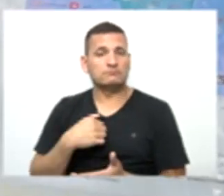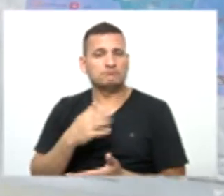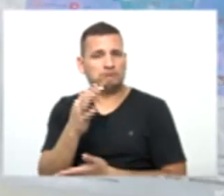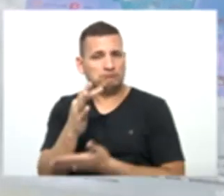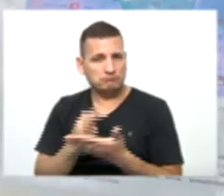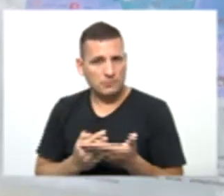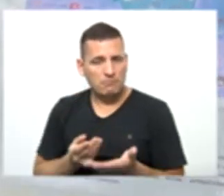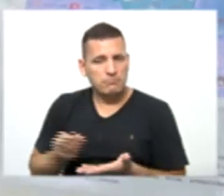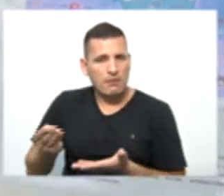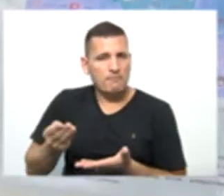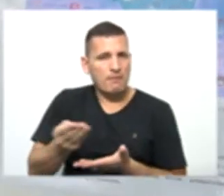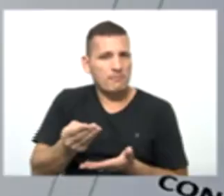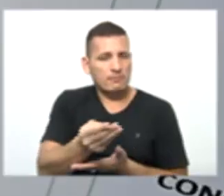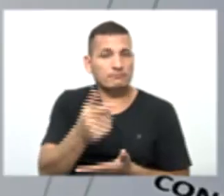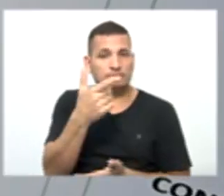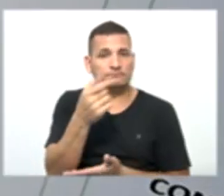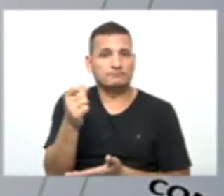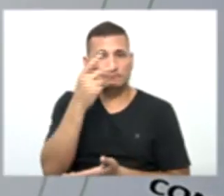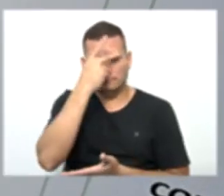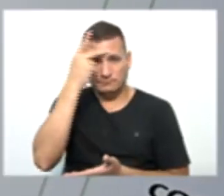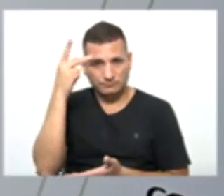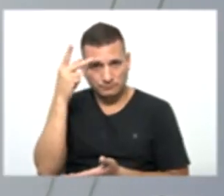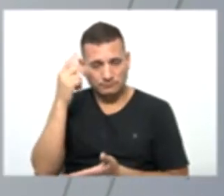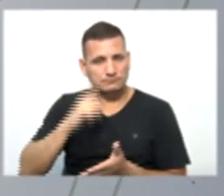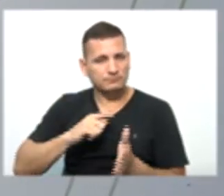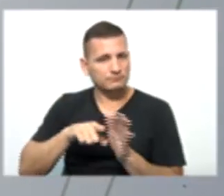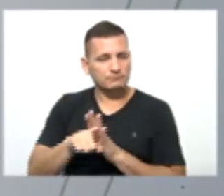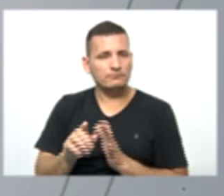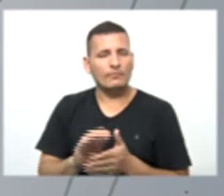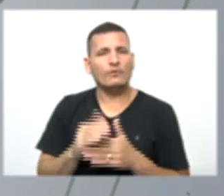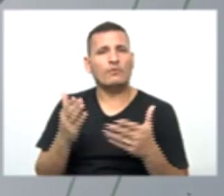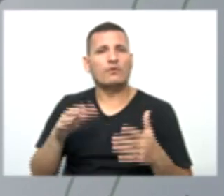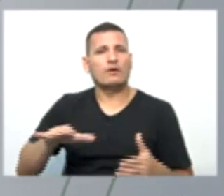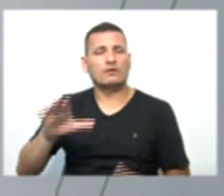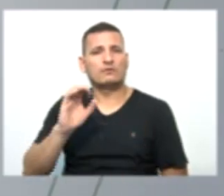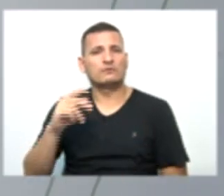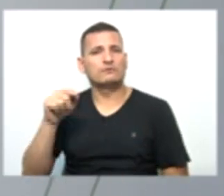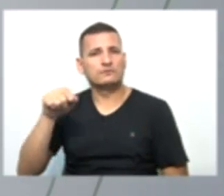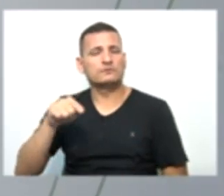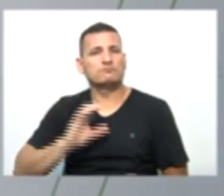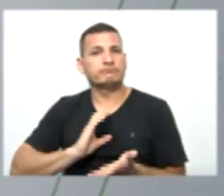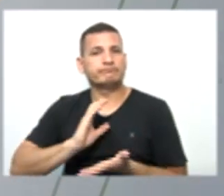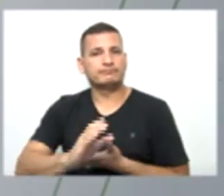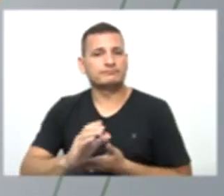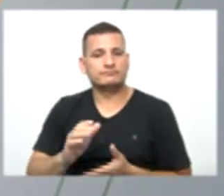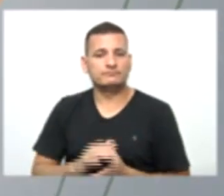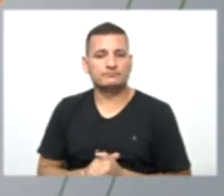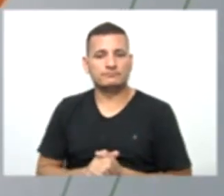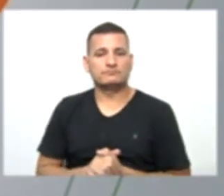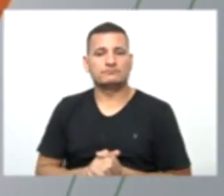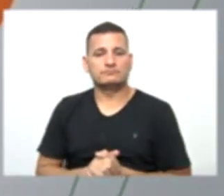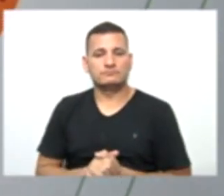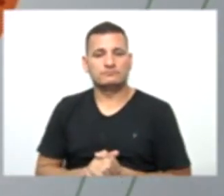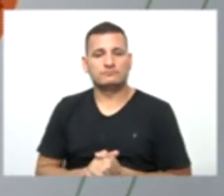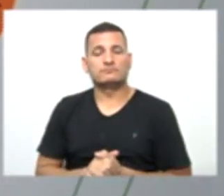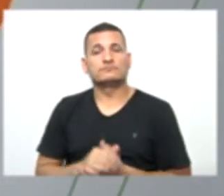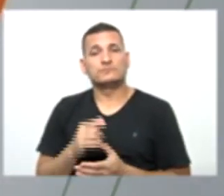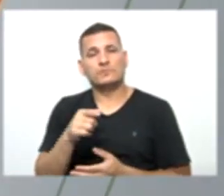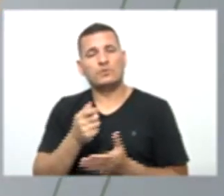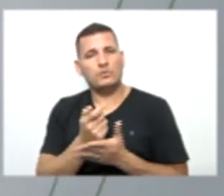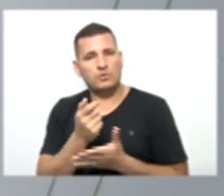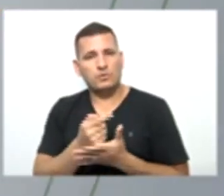pessoas, com as seguintes perguntas. Qual ramo de cooperativa você escolheria para investir? Neste caso, a de consumo ganhou